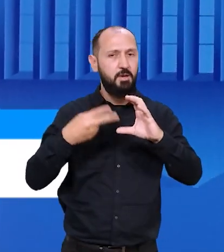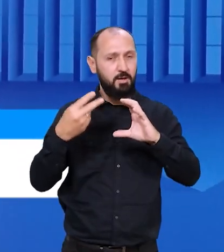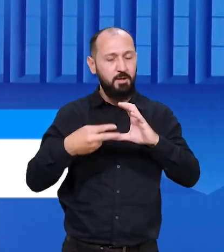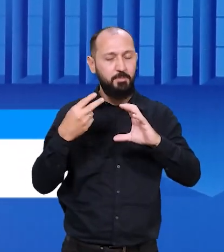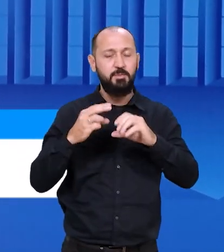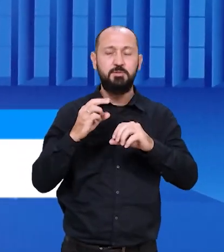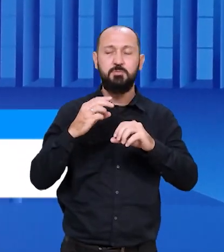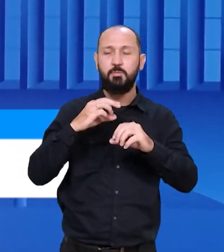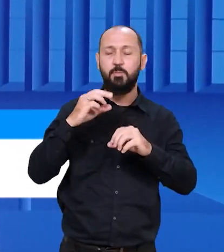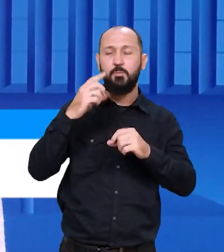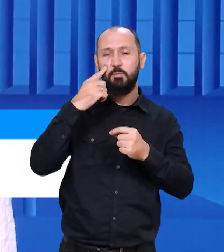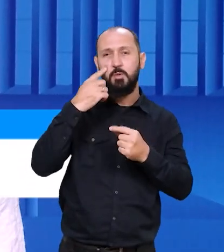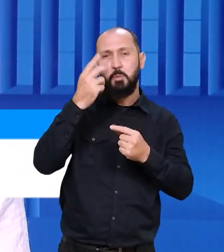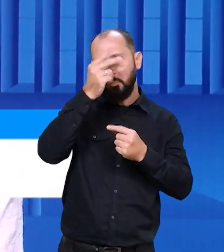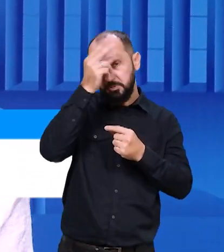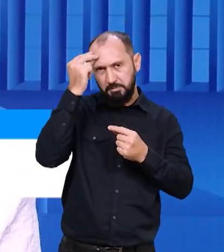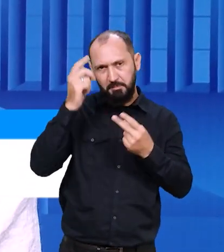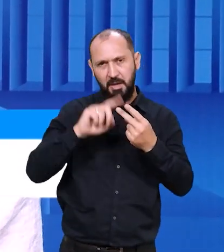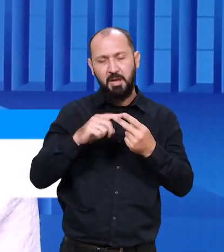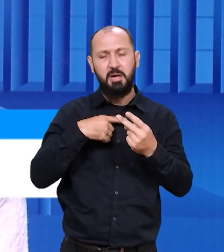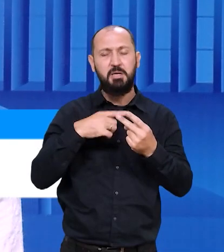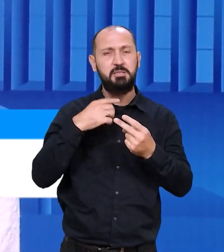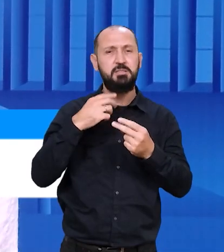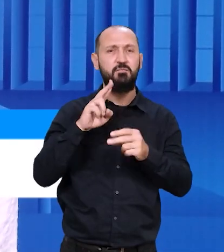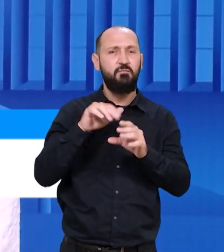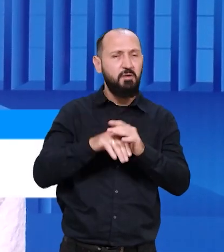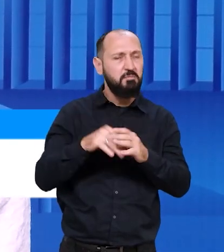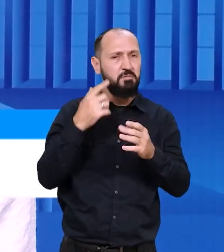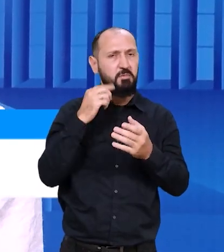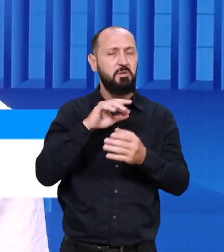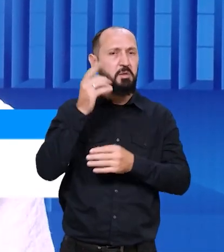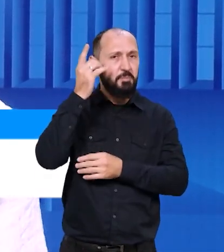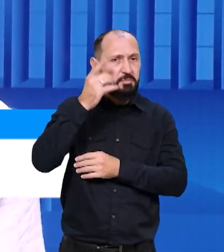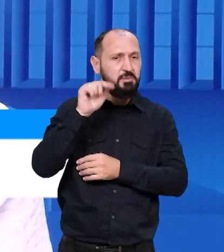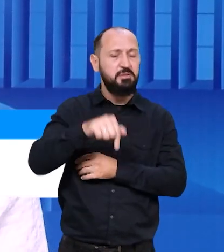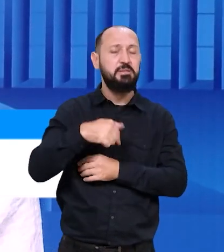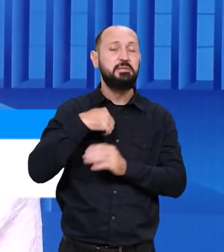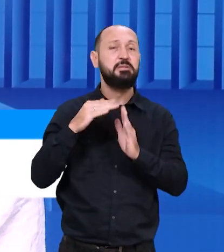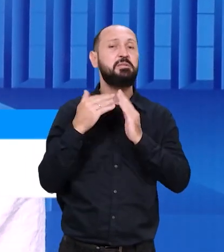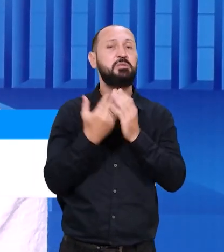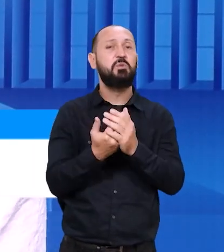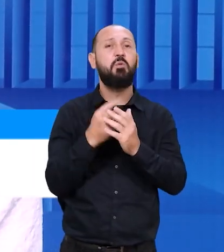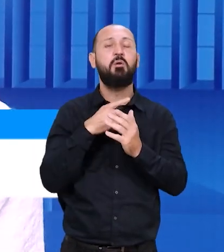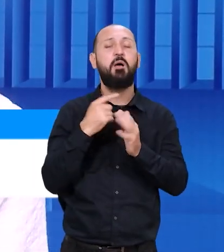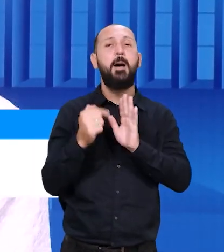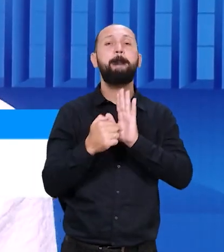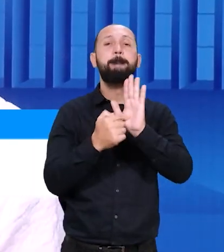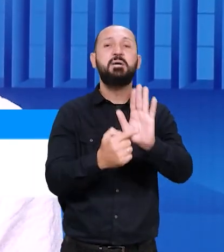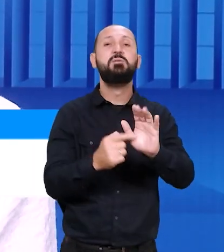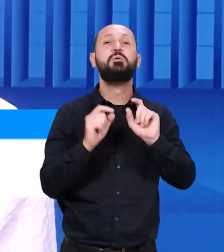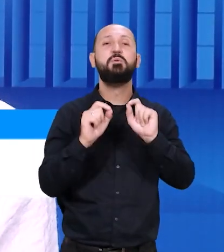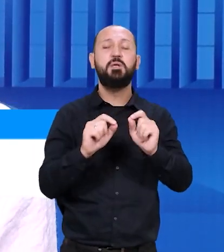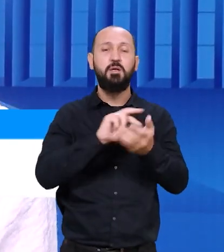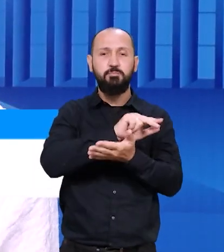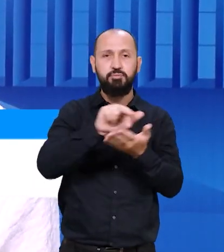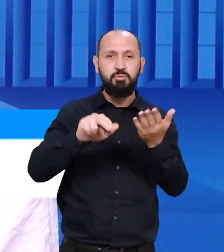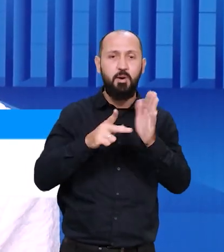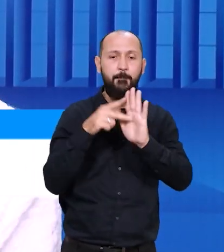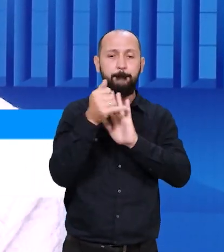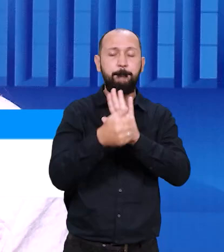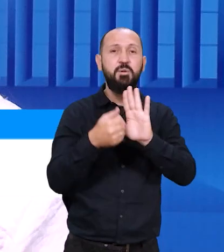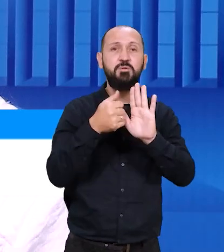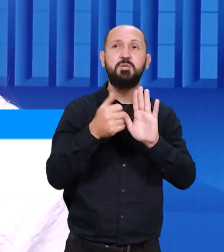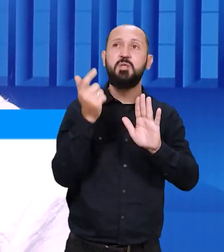escolas do Legislativo, câmaras municipais, deputados, várias pessoas participaram e essas escolas,